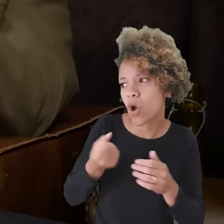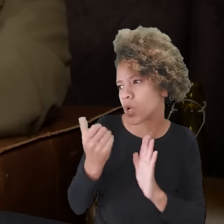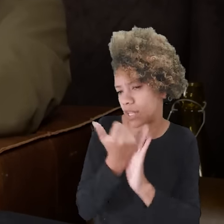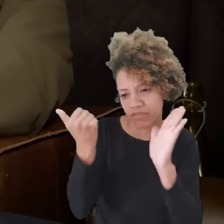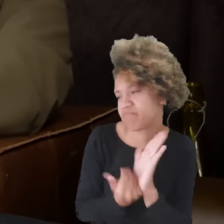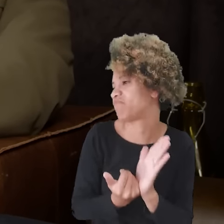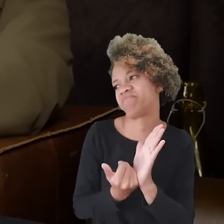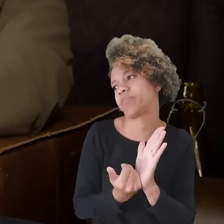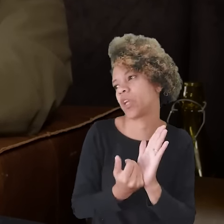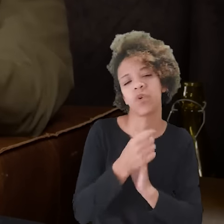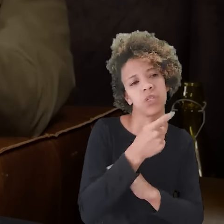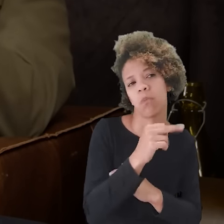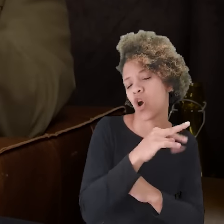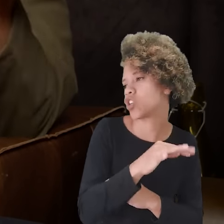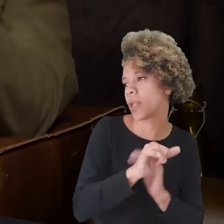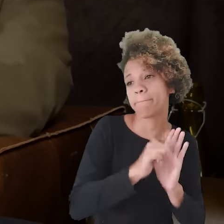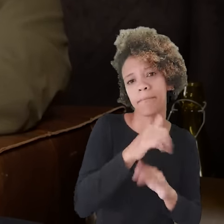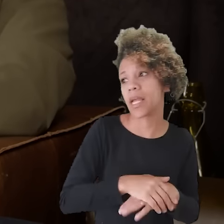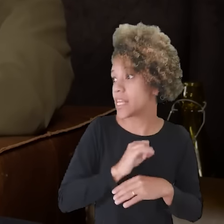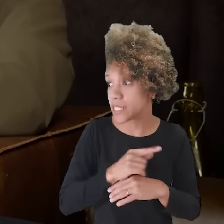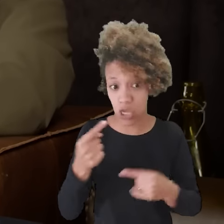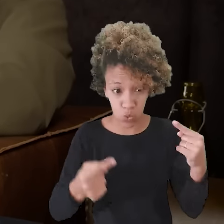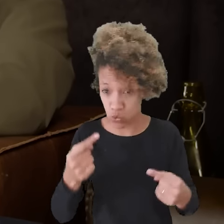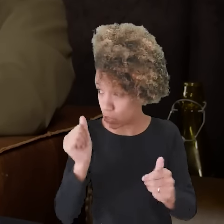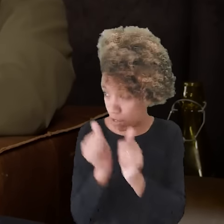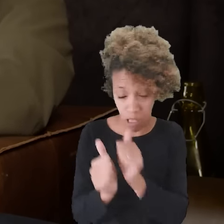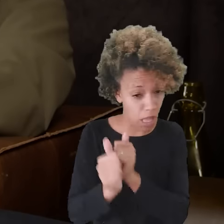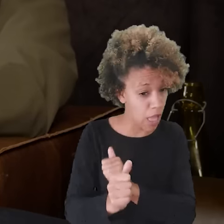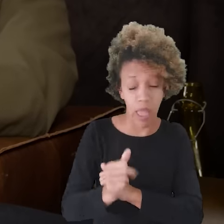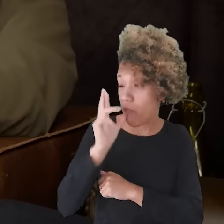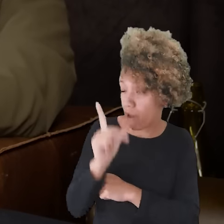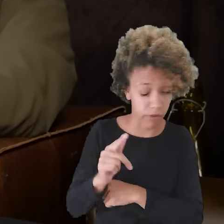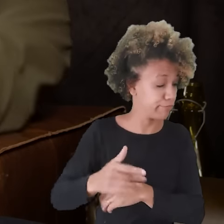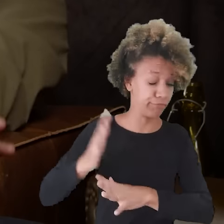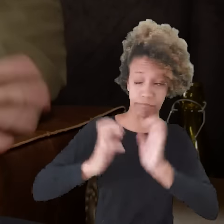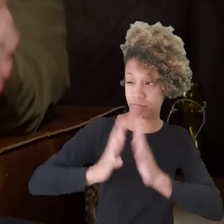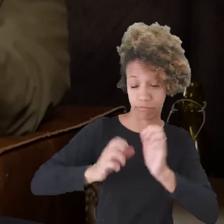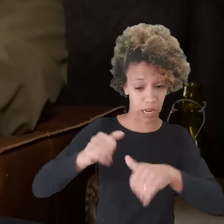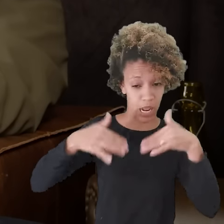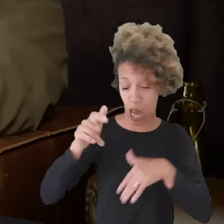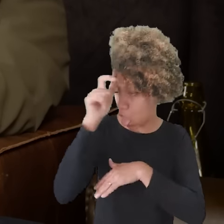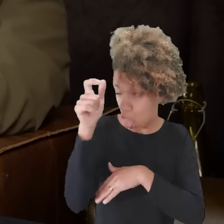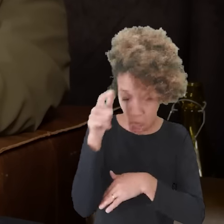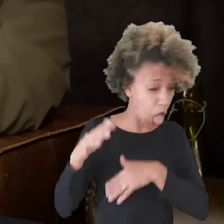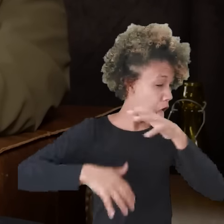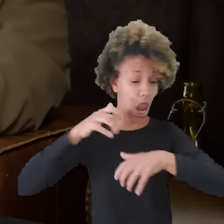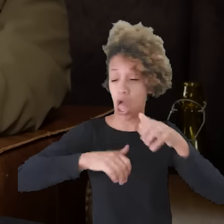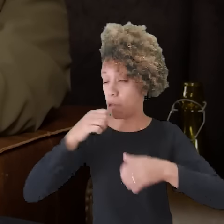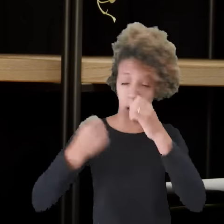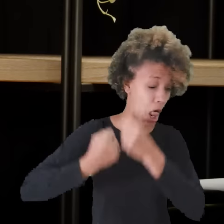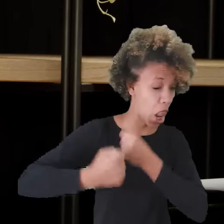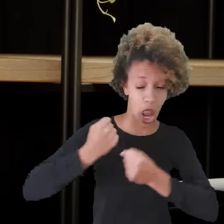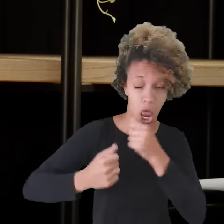ele tiver no oitava divisão Maluco e o esporte na primeira se jogar os dois é um do é o clássico das multidões o goleiro do Santa Cruz ele vira o satanás pega tudo